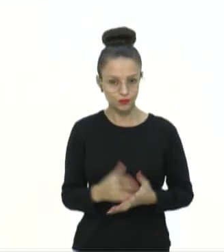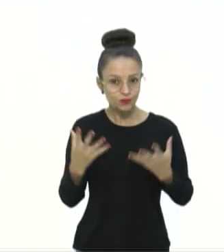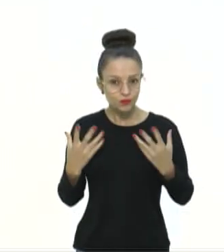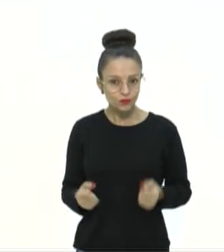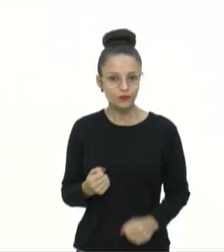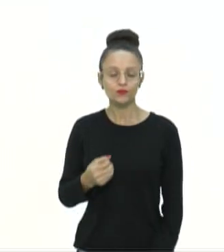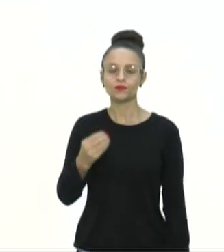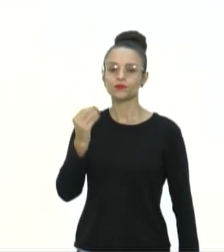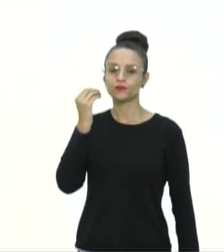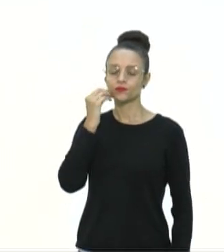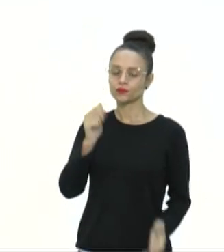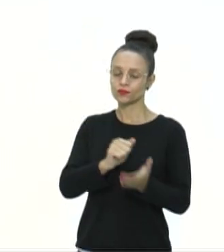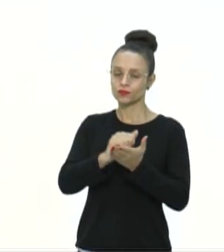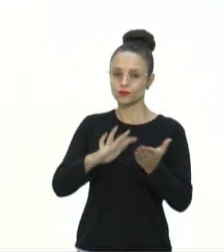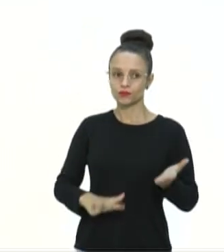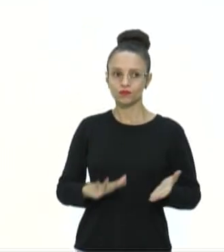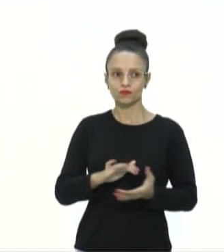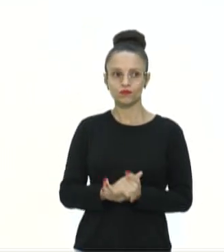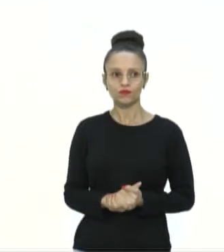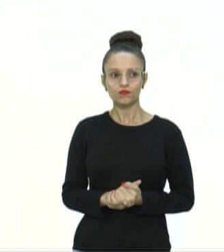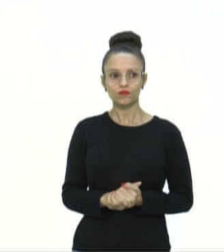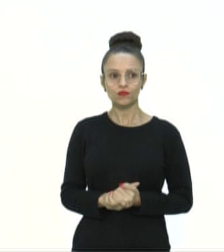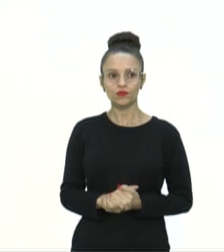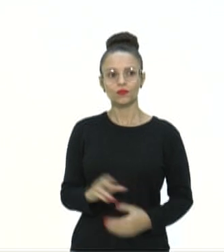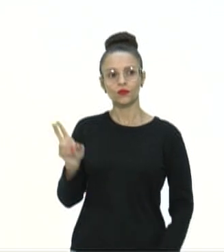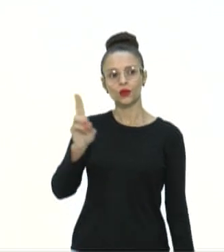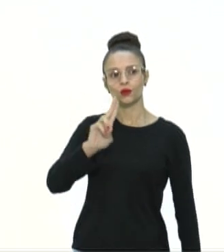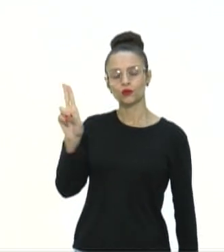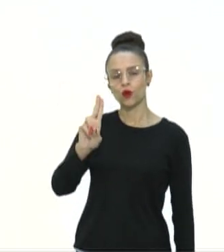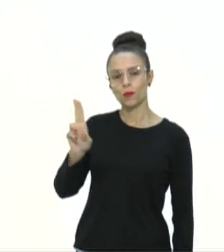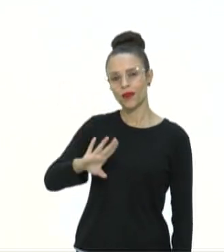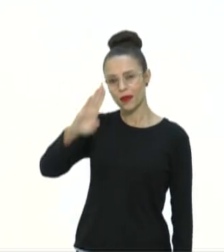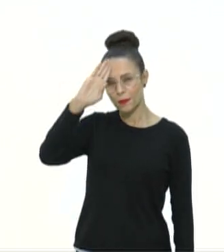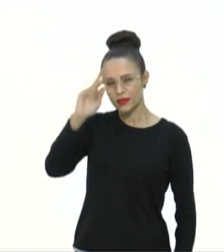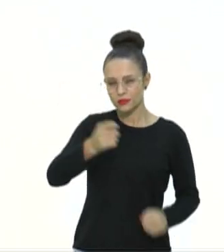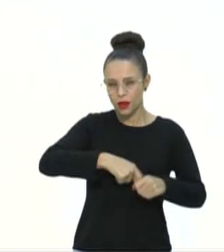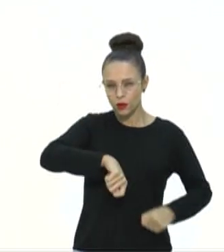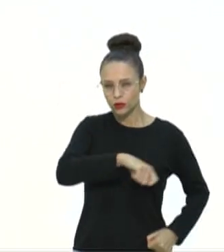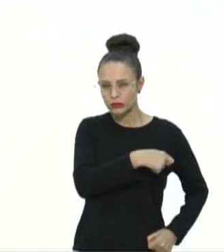Vamos para um teste. Qual o nome que se dá